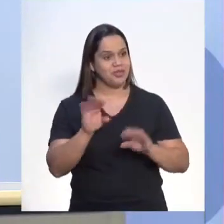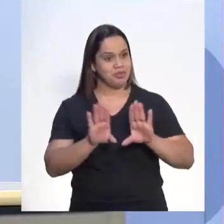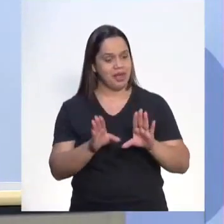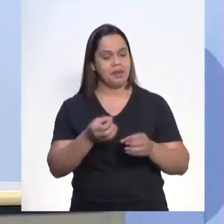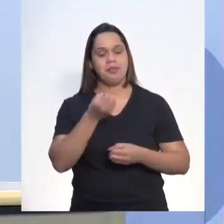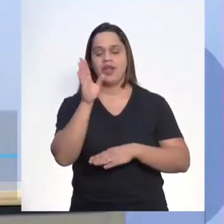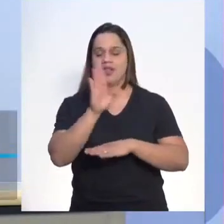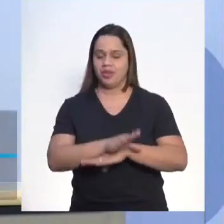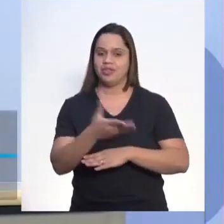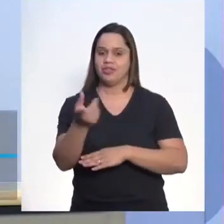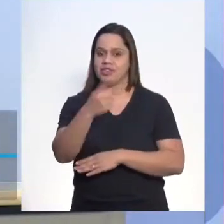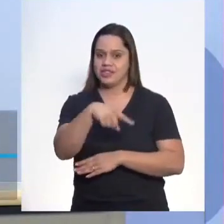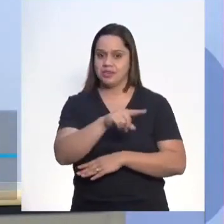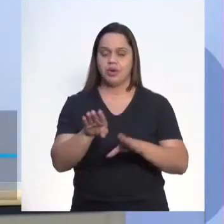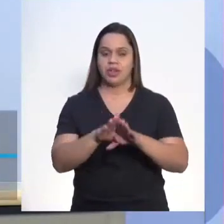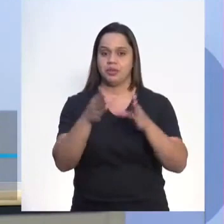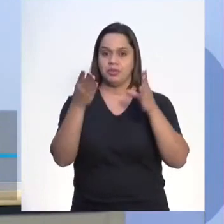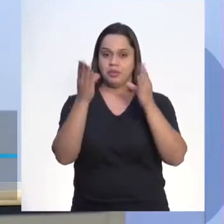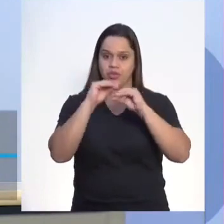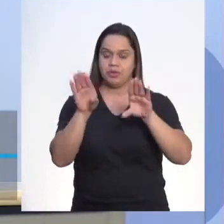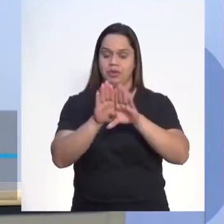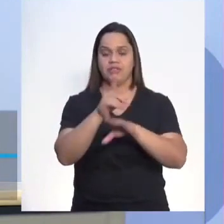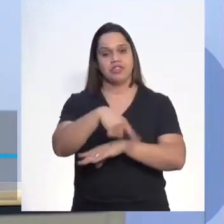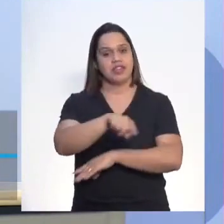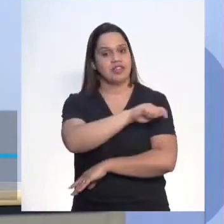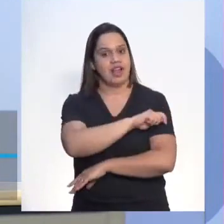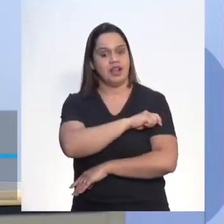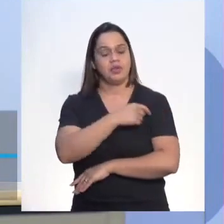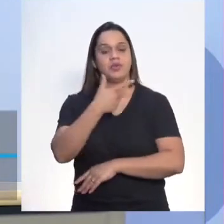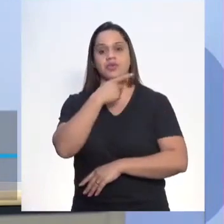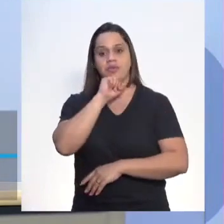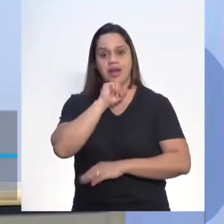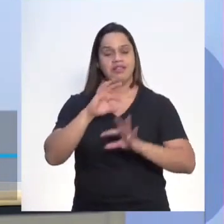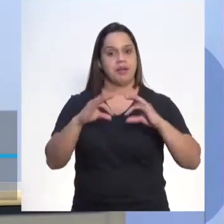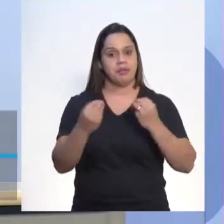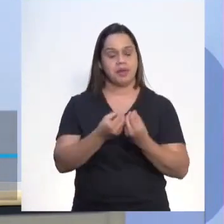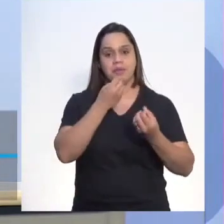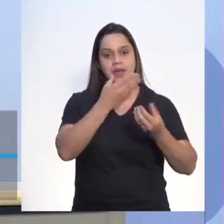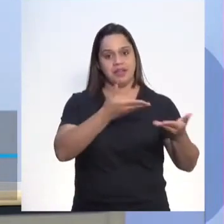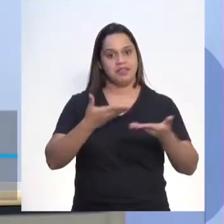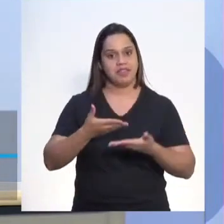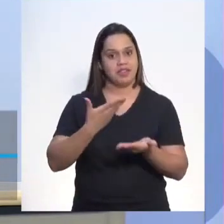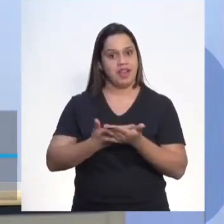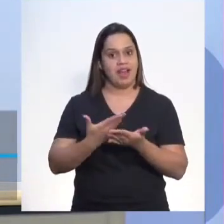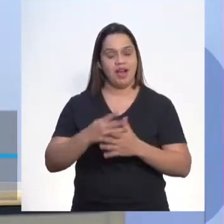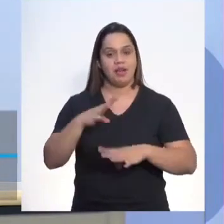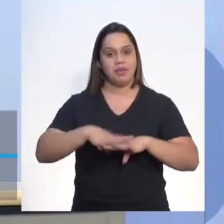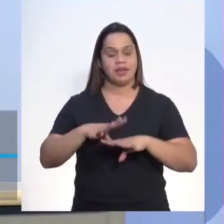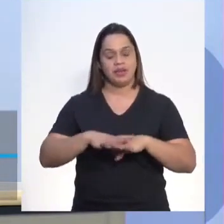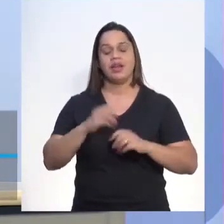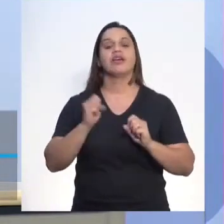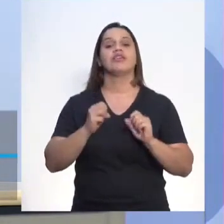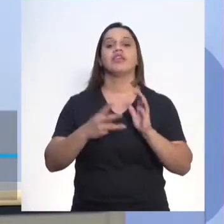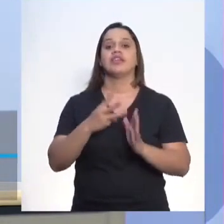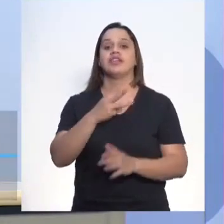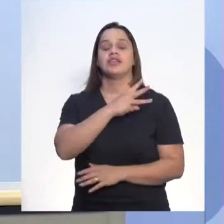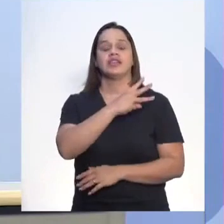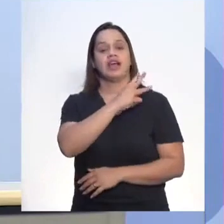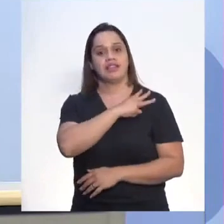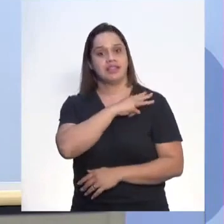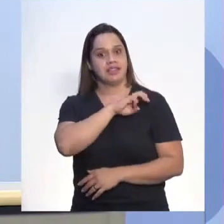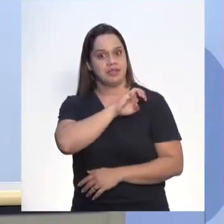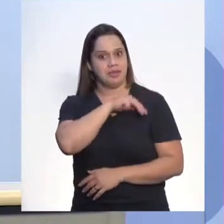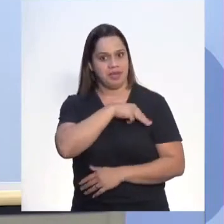noite, alunos, professores e pais que acompanham a nossa aula. Bem-vindos a essa aula de matemática da terceira série do ensino médio. E